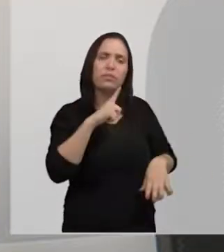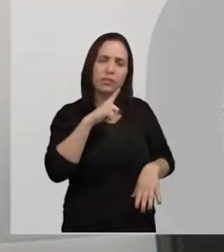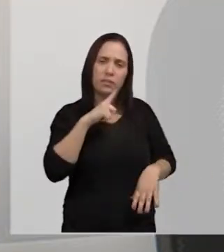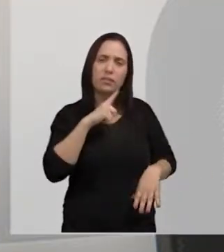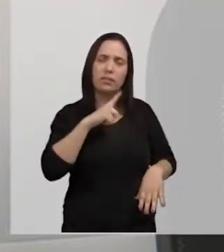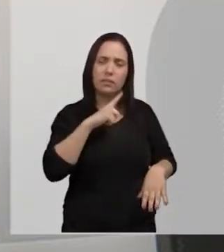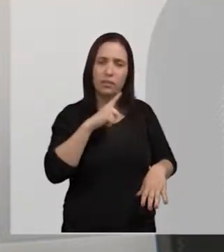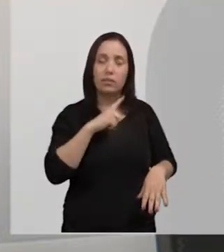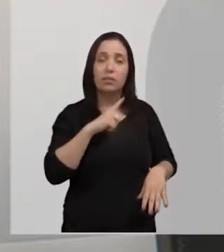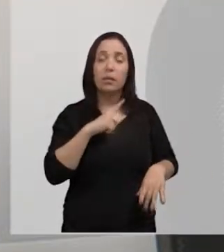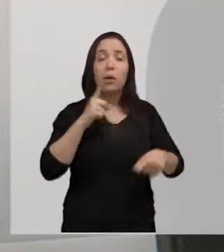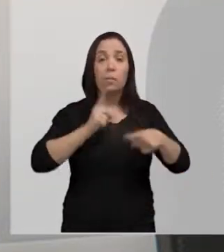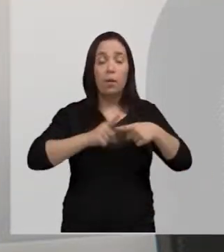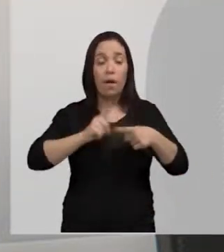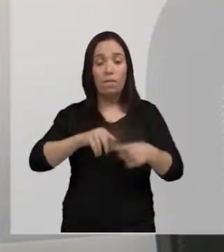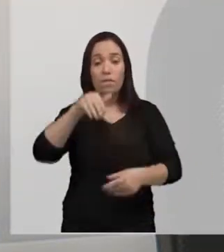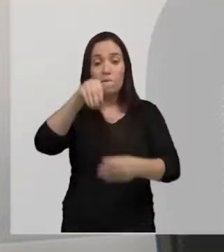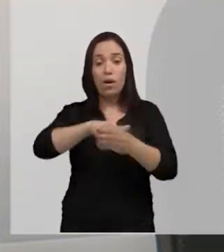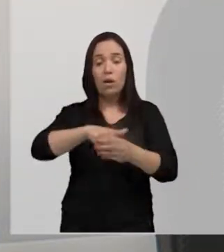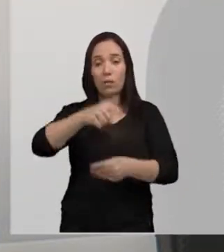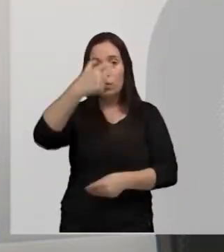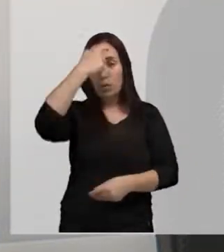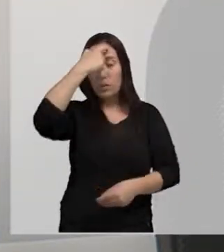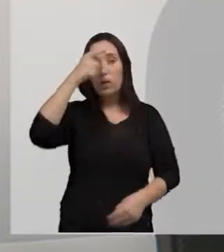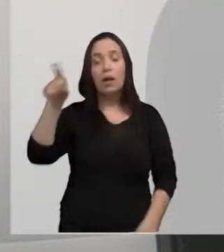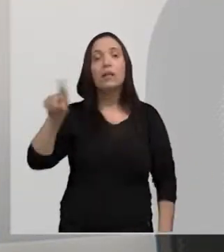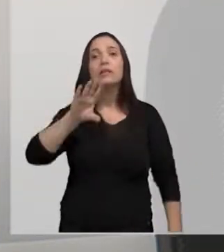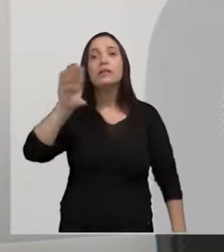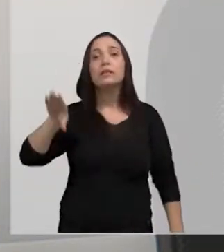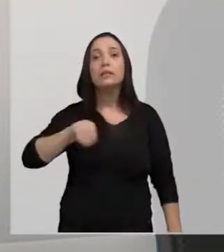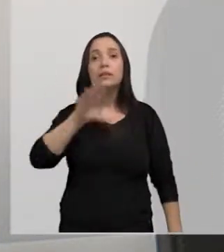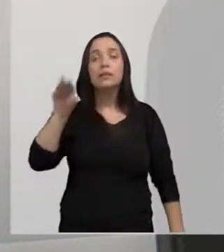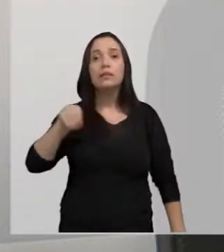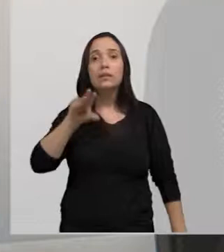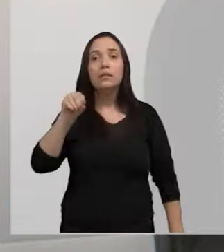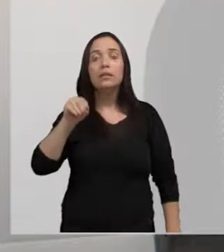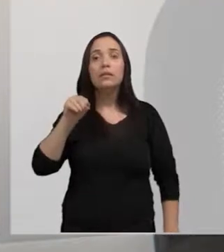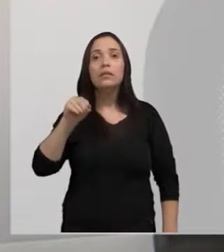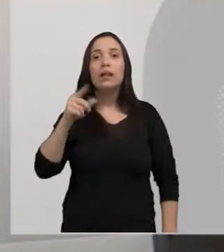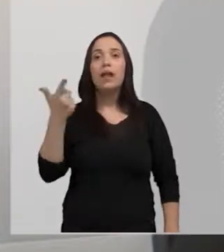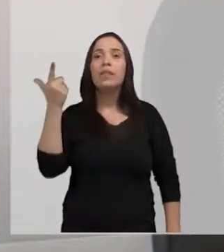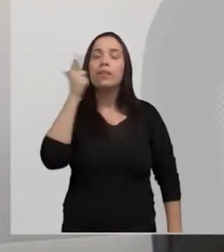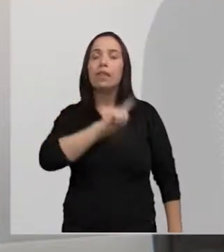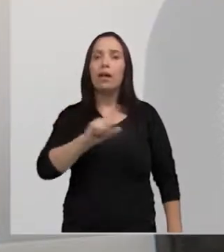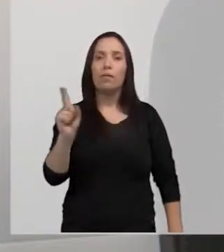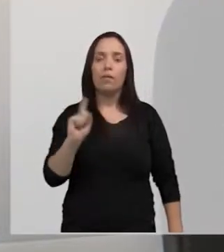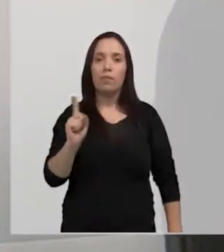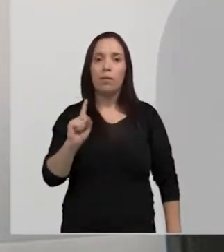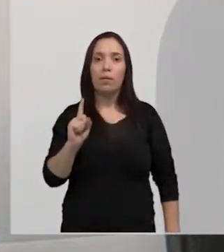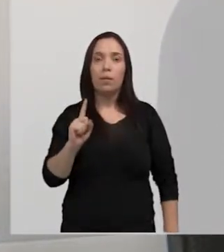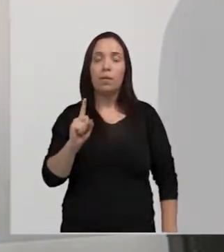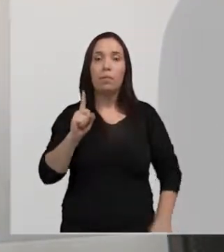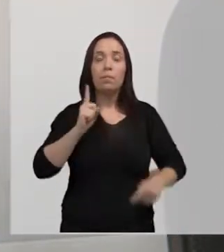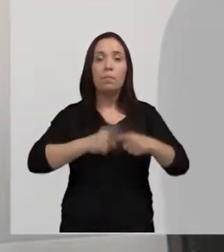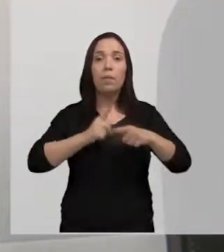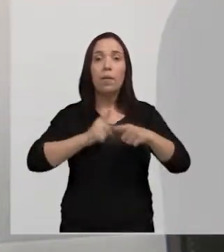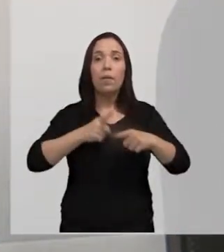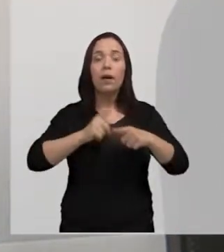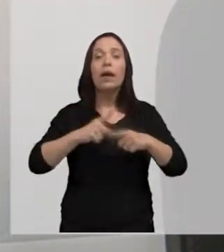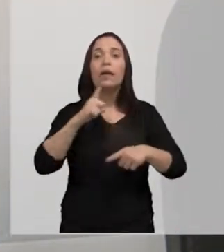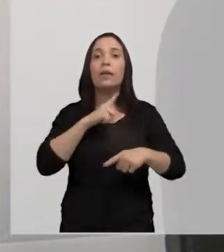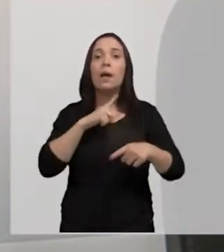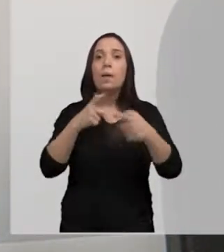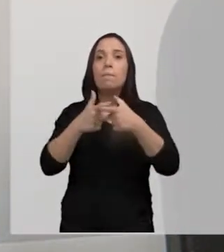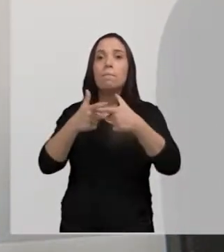consciente, o Ciro só não chegou ao segundo turno porque aqueles eleitores mais fiéis ao ex-presidente